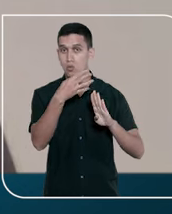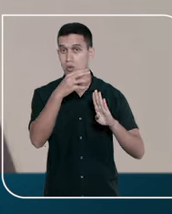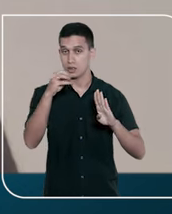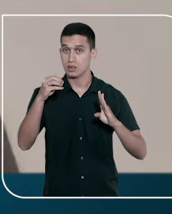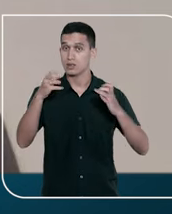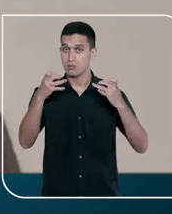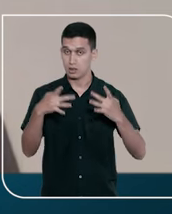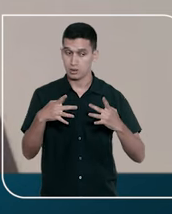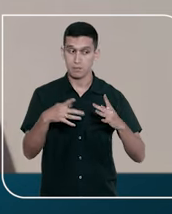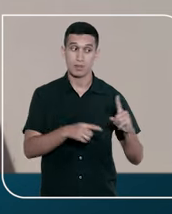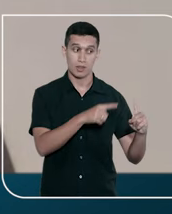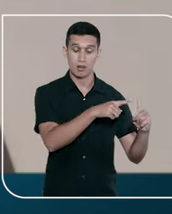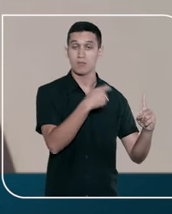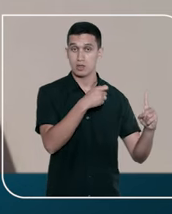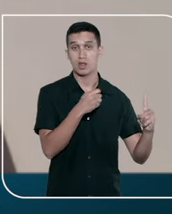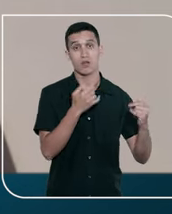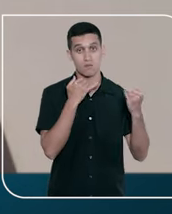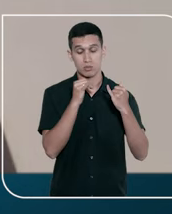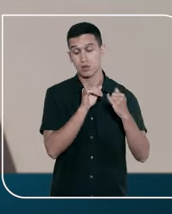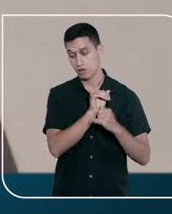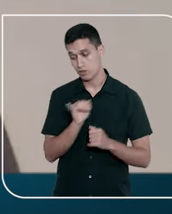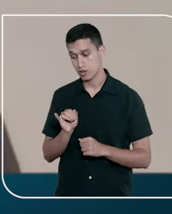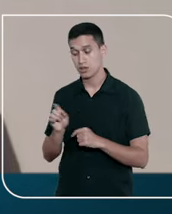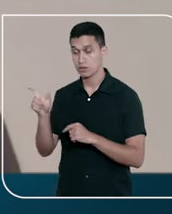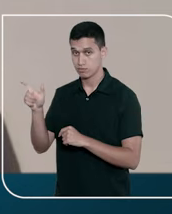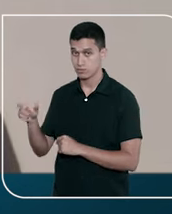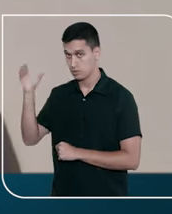tem que informar os passageiros quando houver atraso de voo,